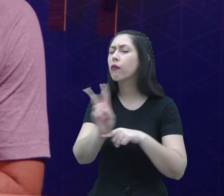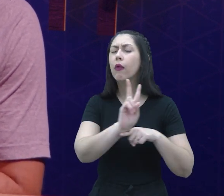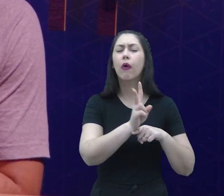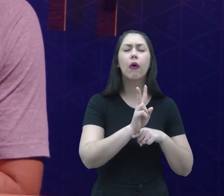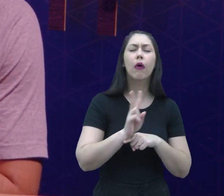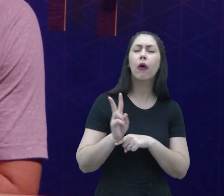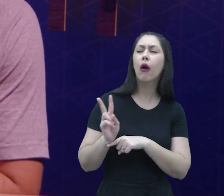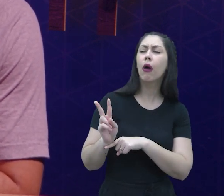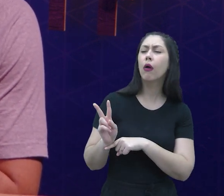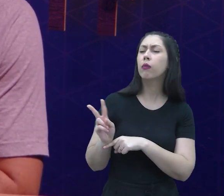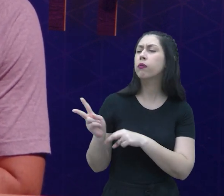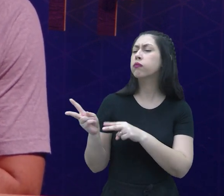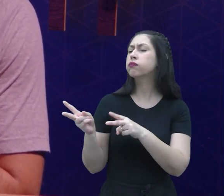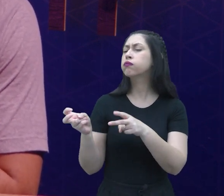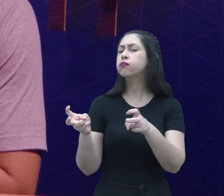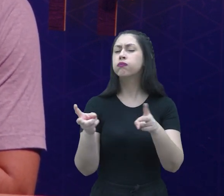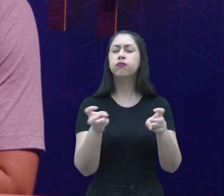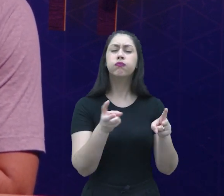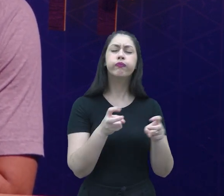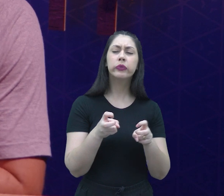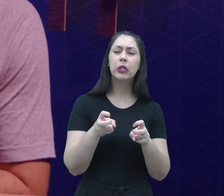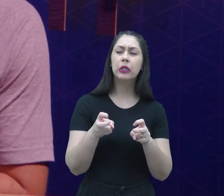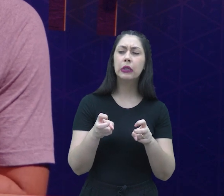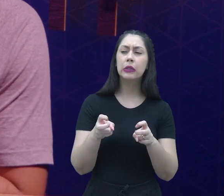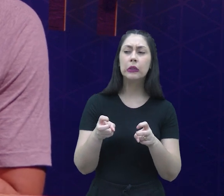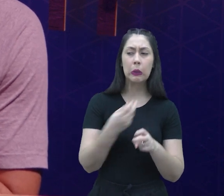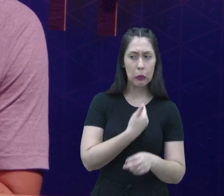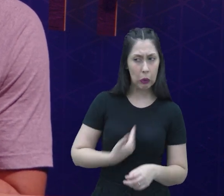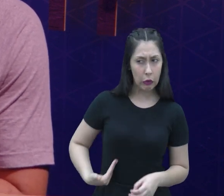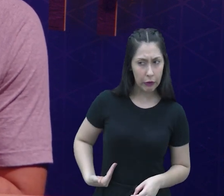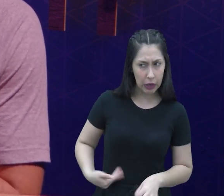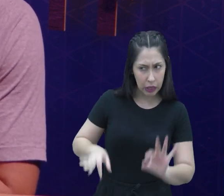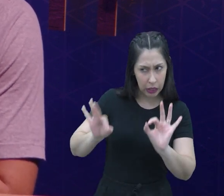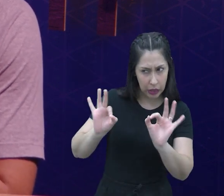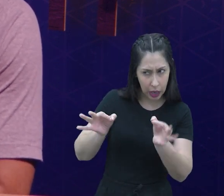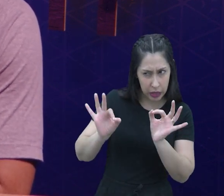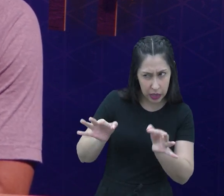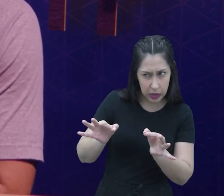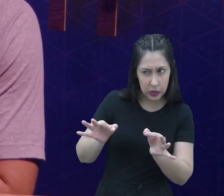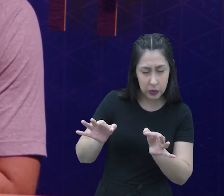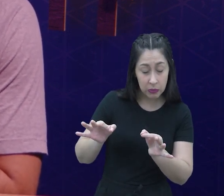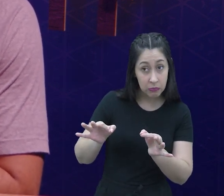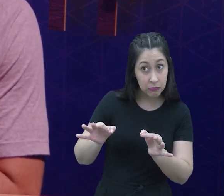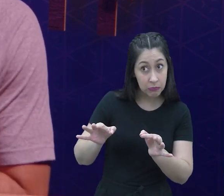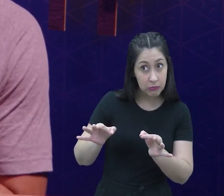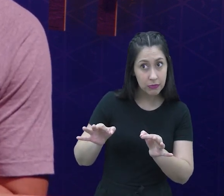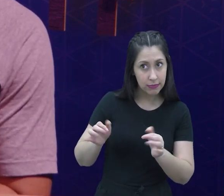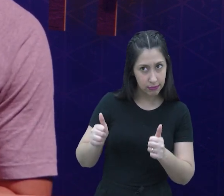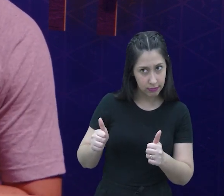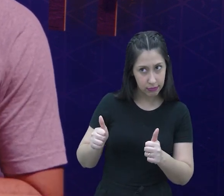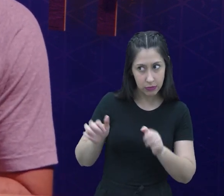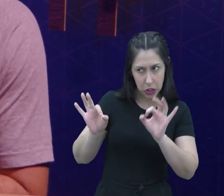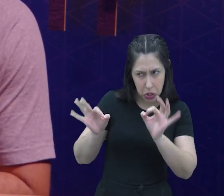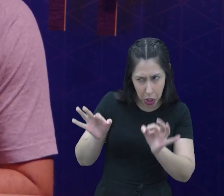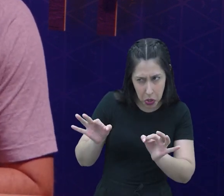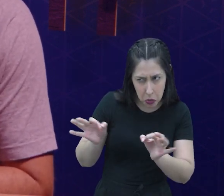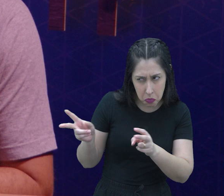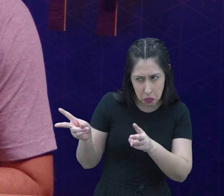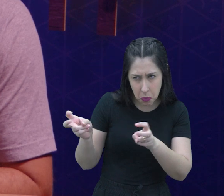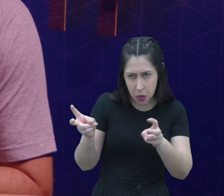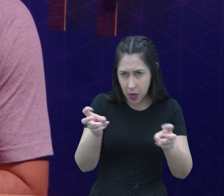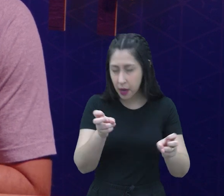fiscalizar se o poder público não está sendo lesado. E muitas vezes por ele mesmo. Então,